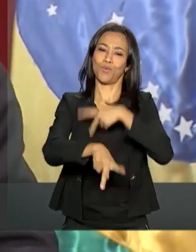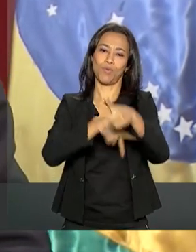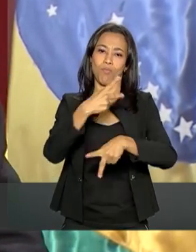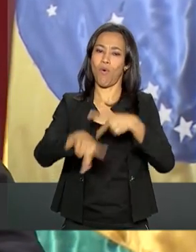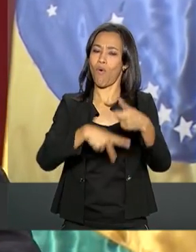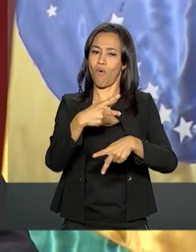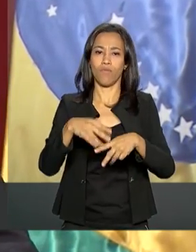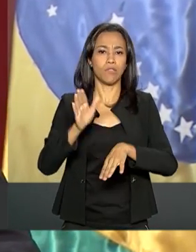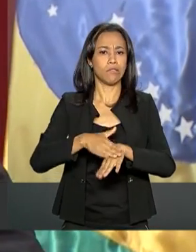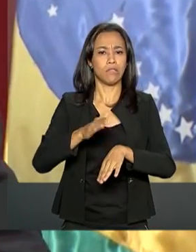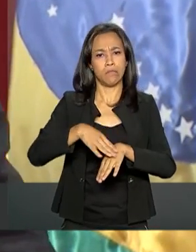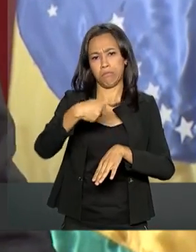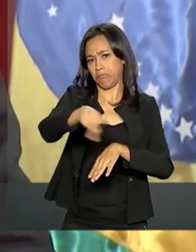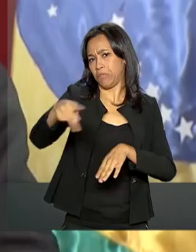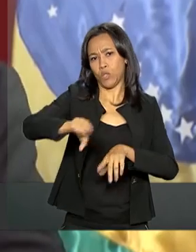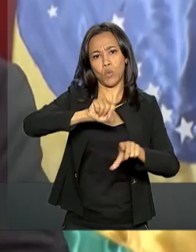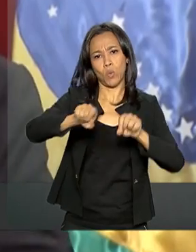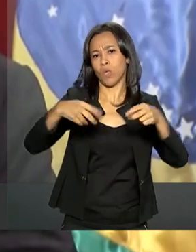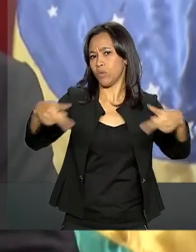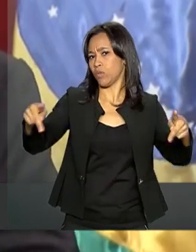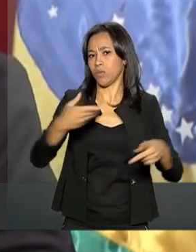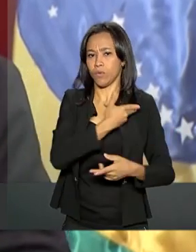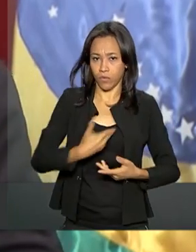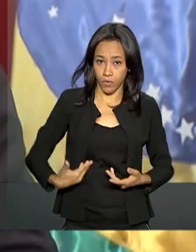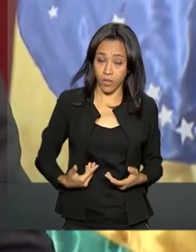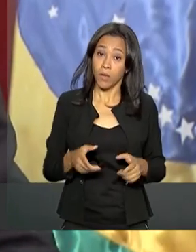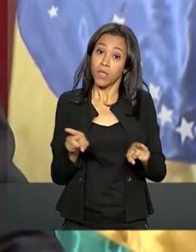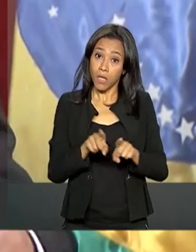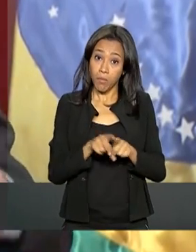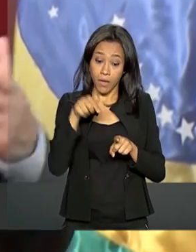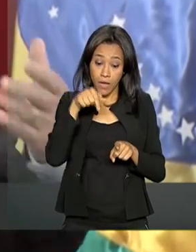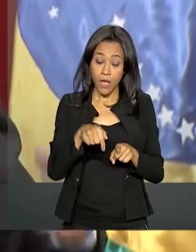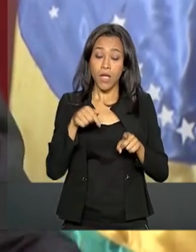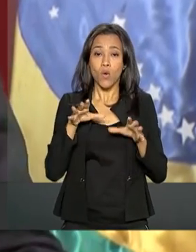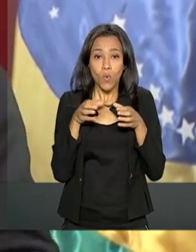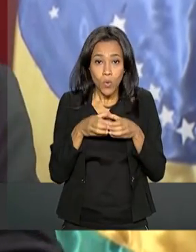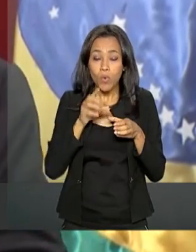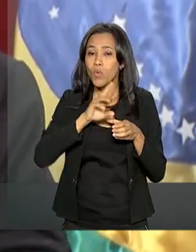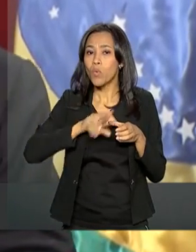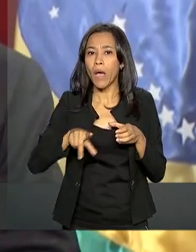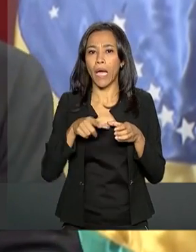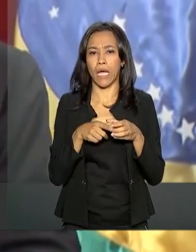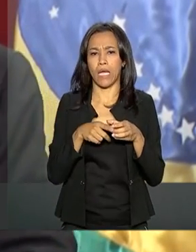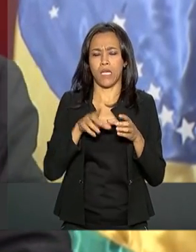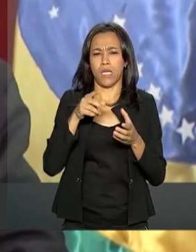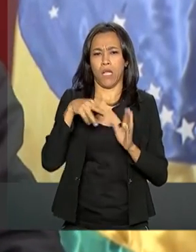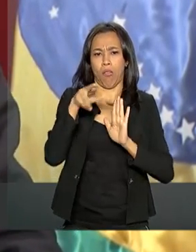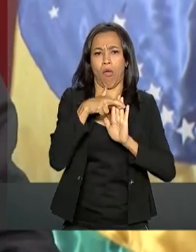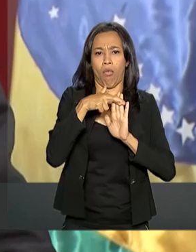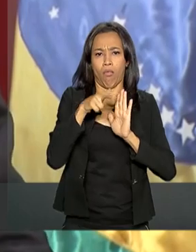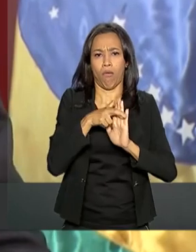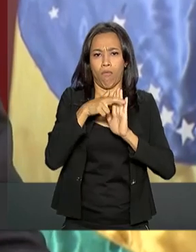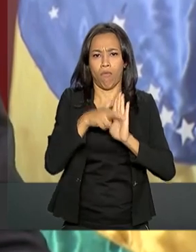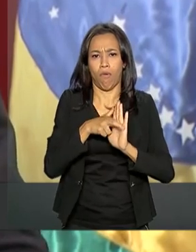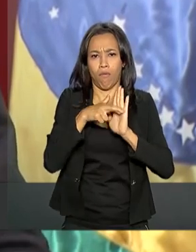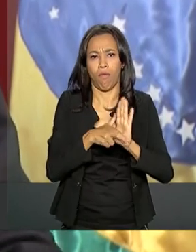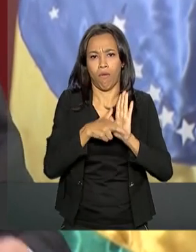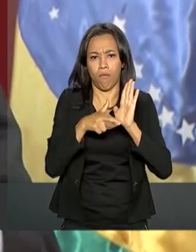próprios governos. Mas a Prosul também não é um fórum burocrático que quer se encher